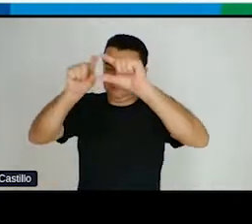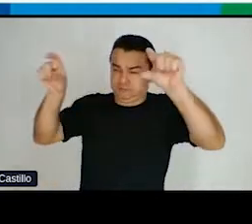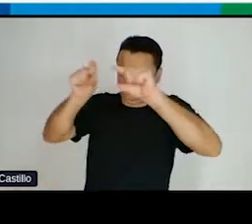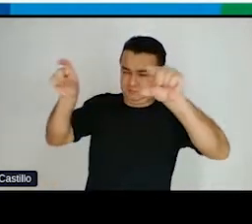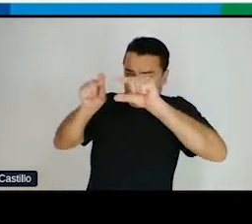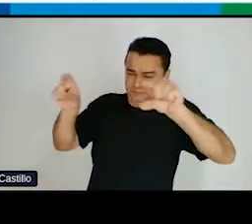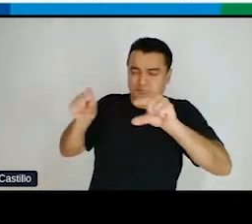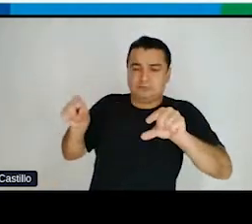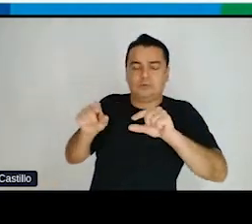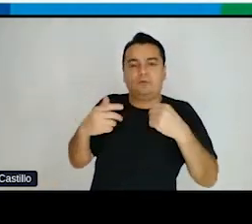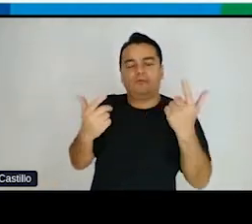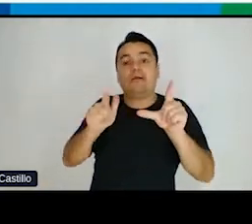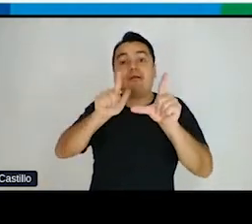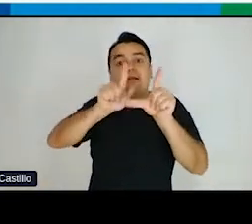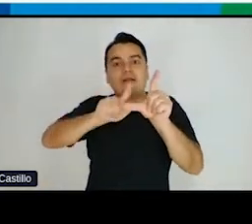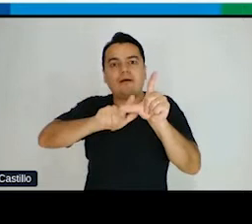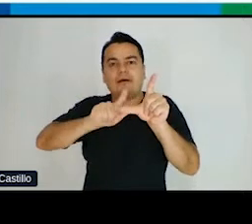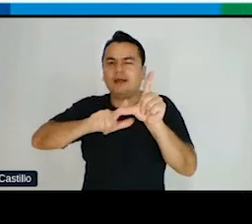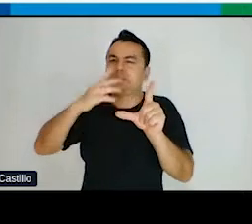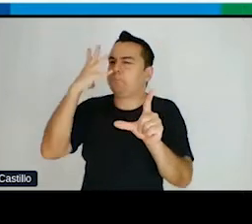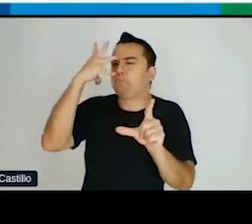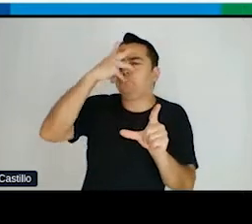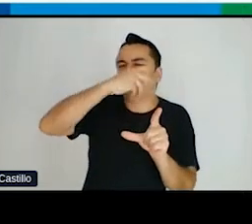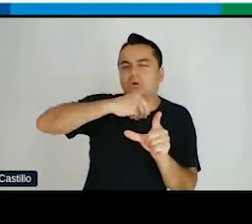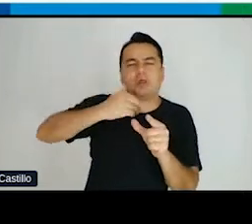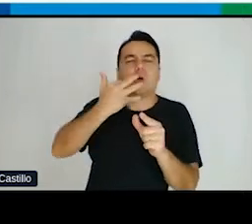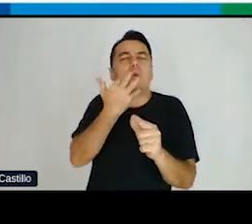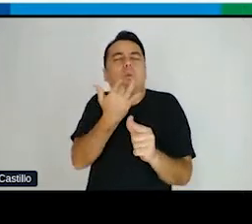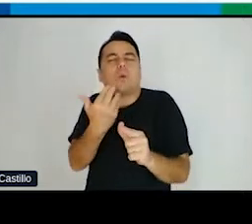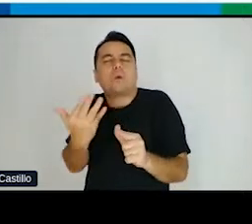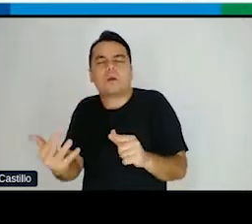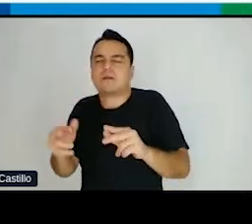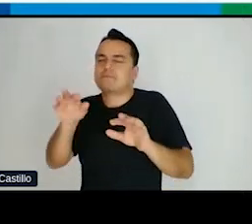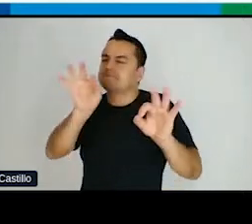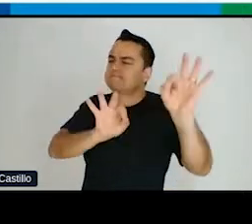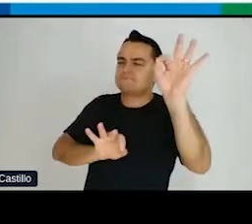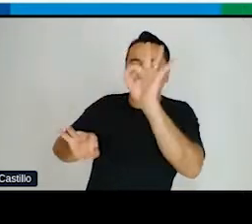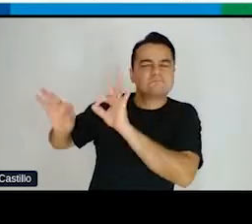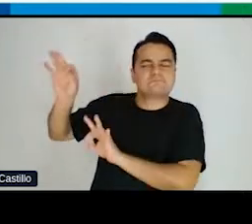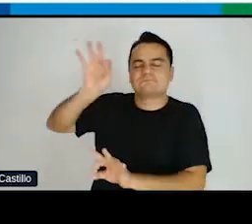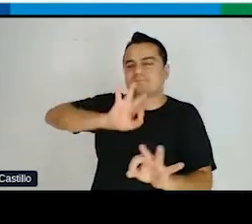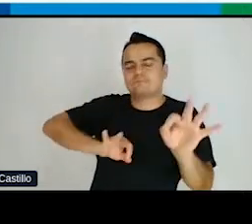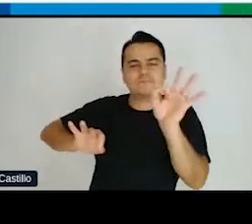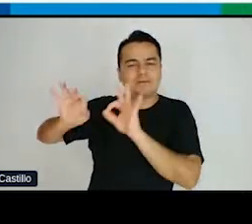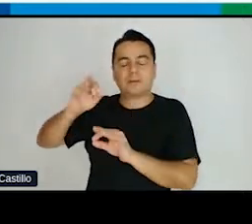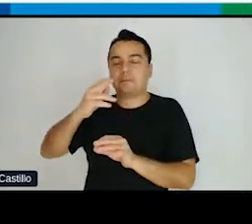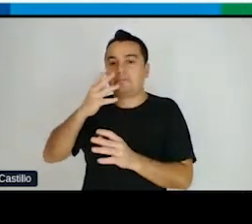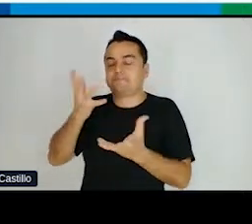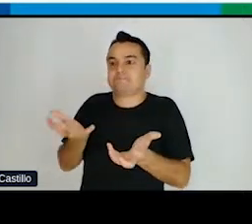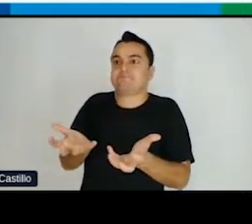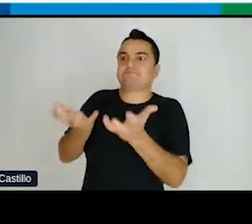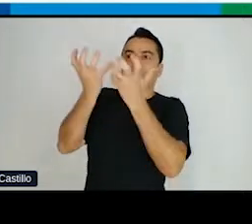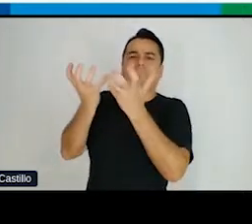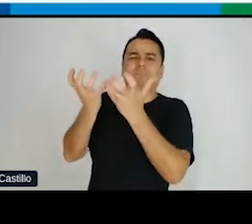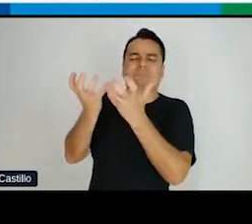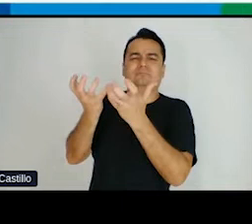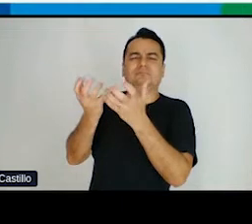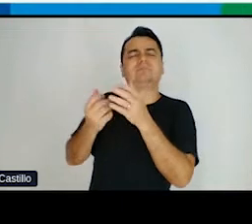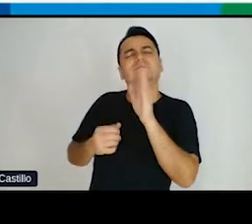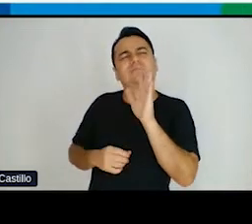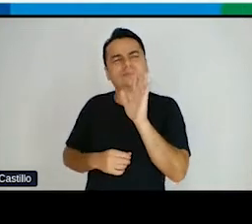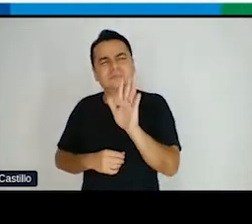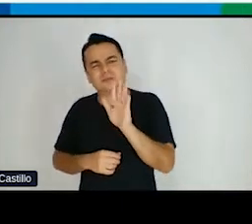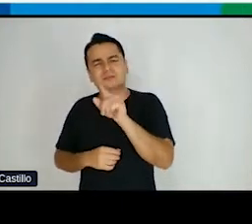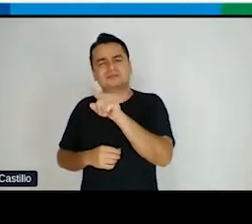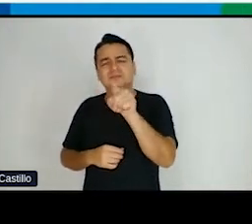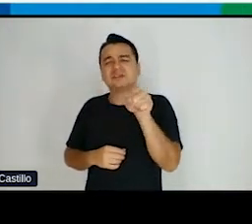vamos dizer, aquelas letras bonitas, coloridas, cheias de fundo, cheias de enfeites, nem sempre isso ele